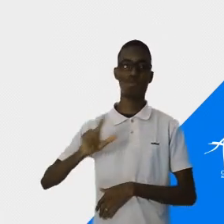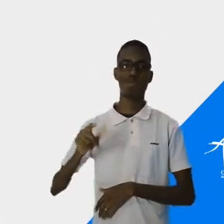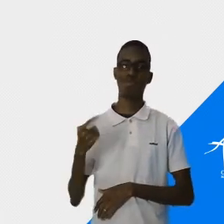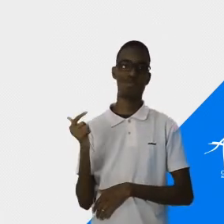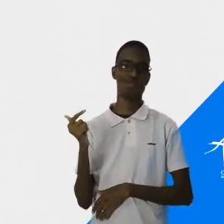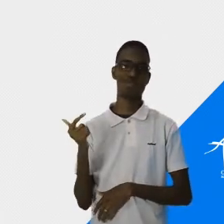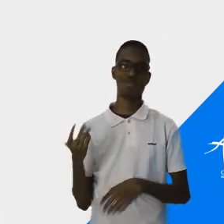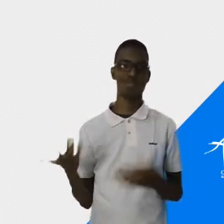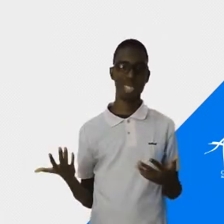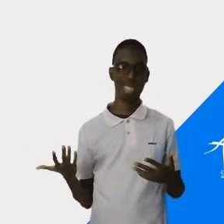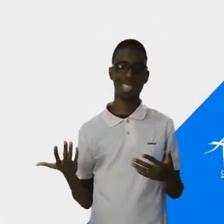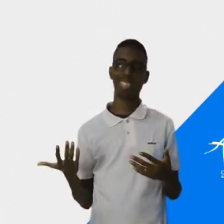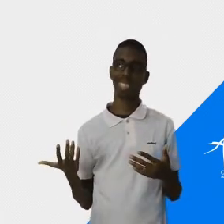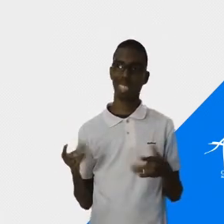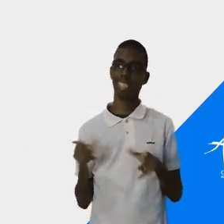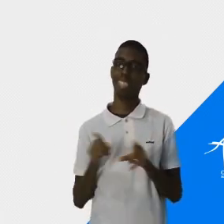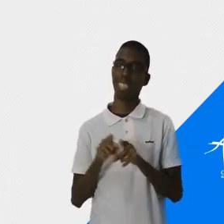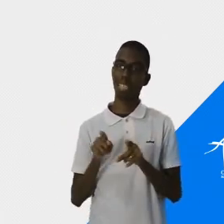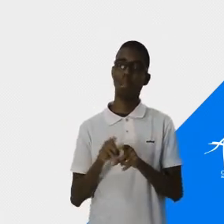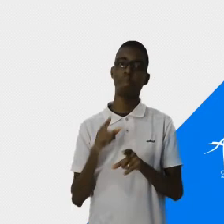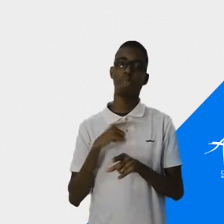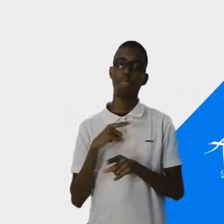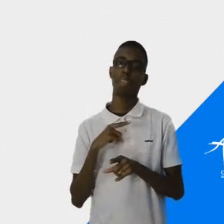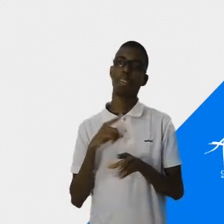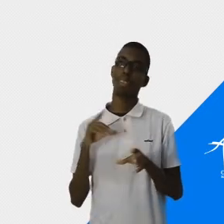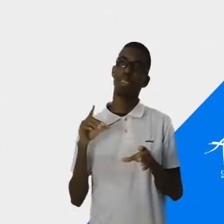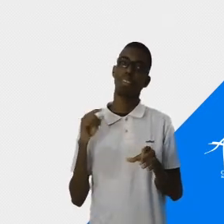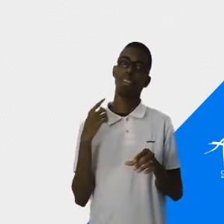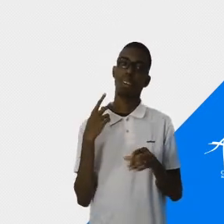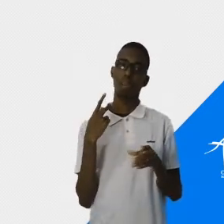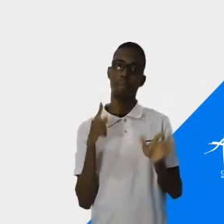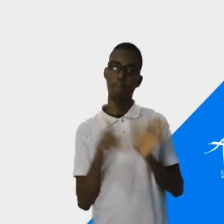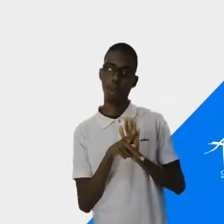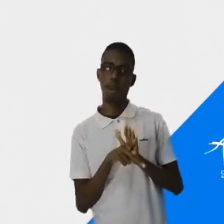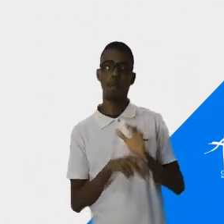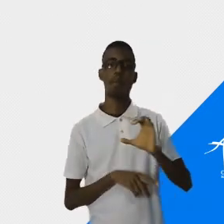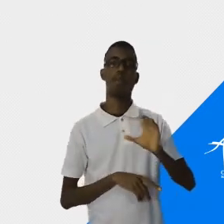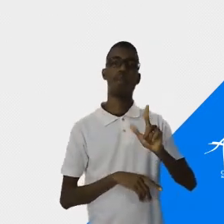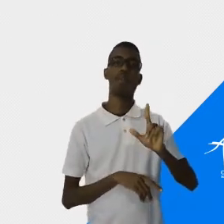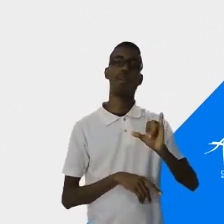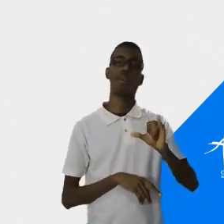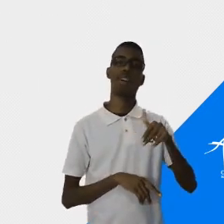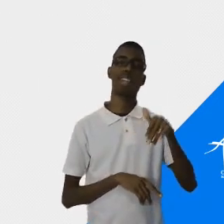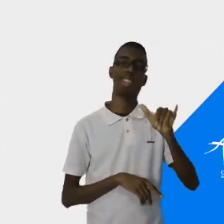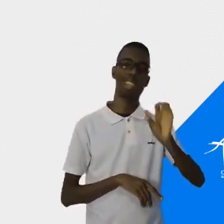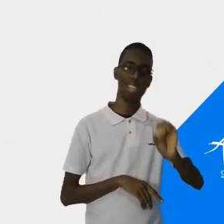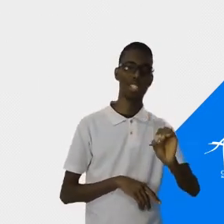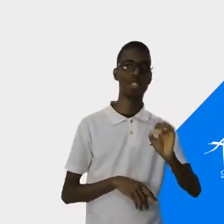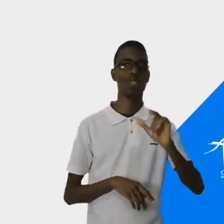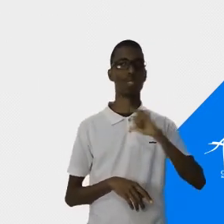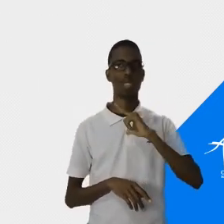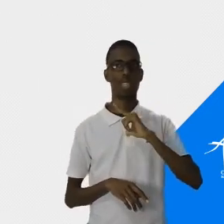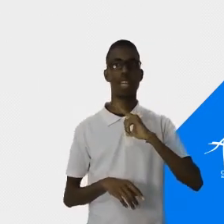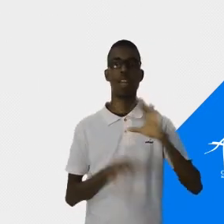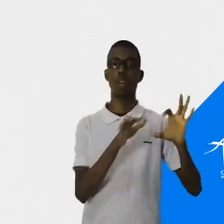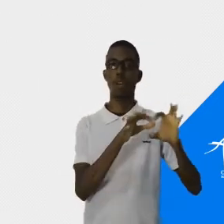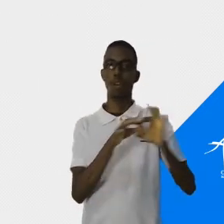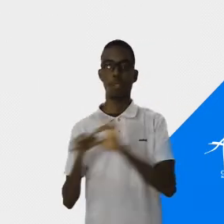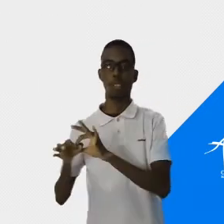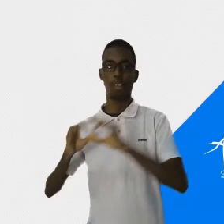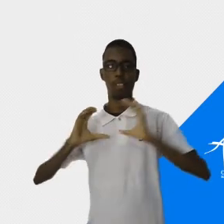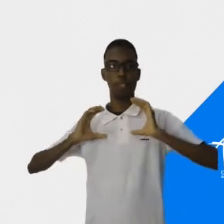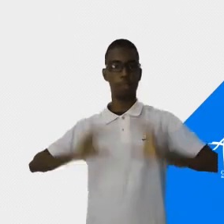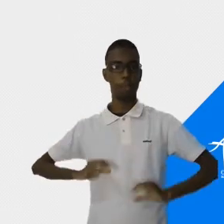eventos chamados clínicos ou relacionados ao contexto ou comportamento específico naquele contexto, que se chama de behavior set, ou seja,